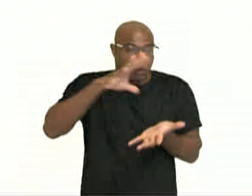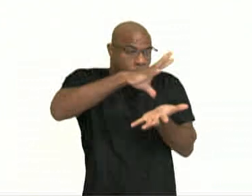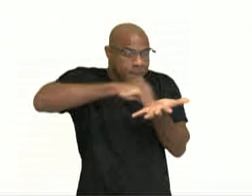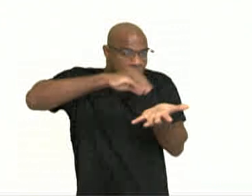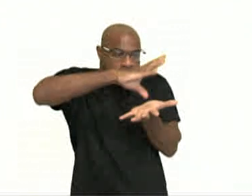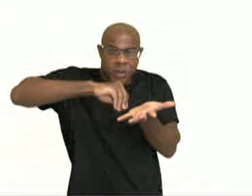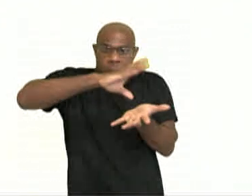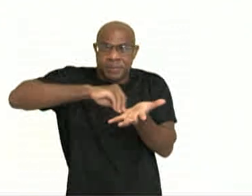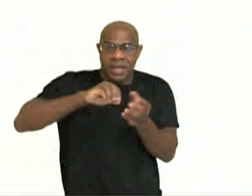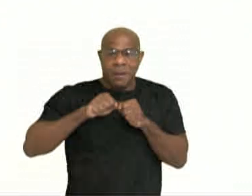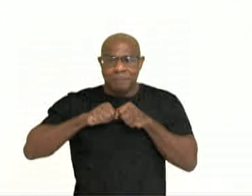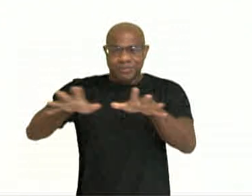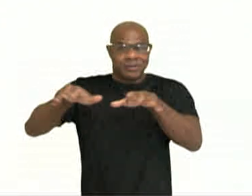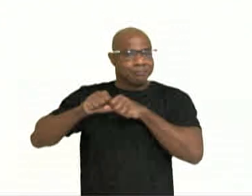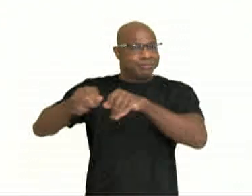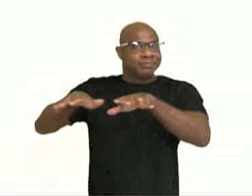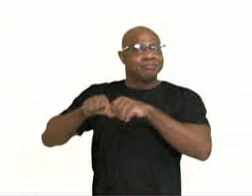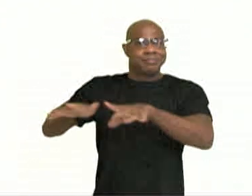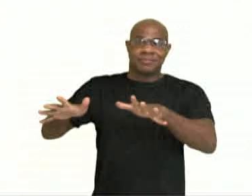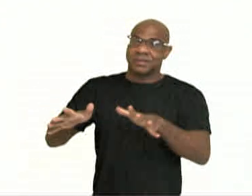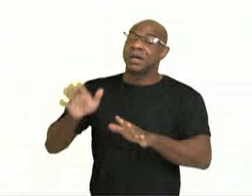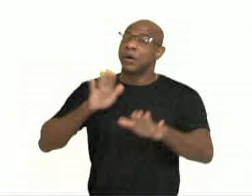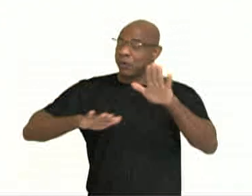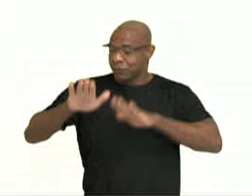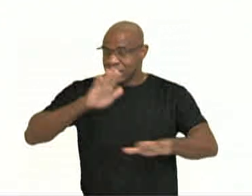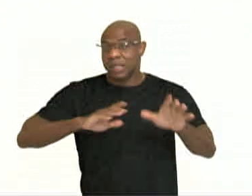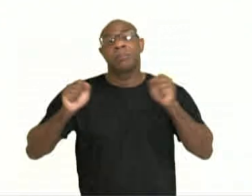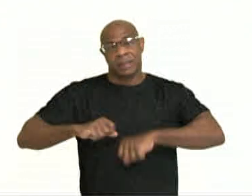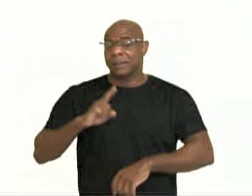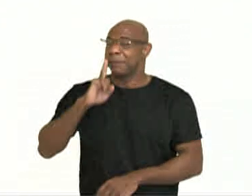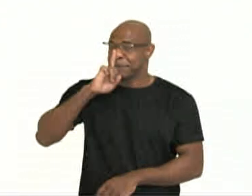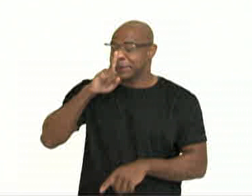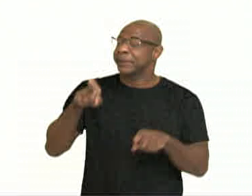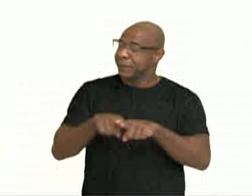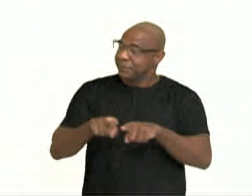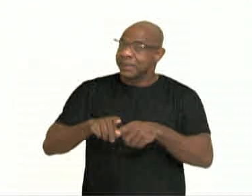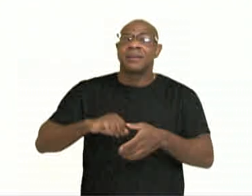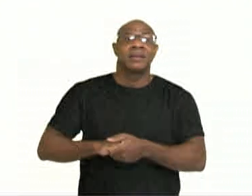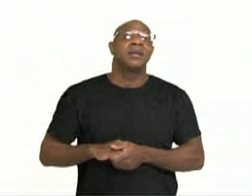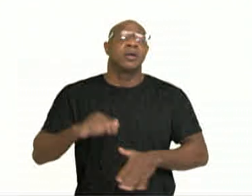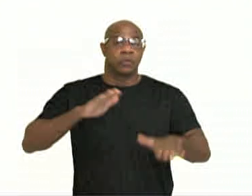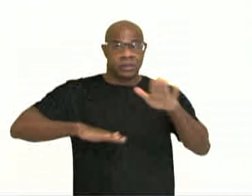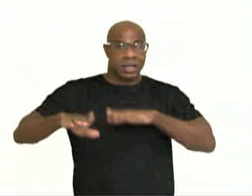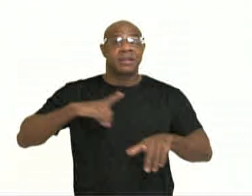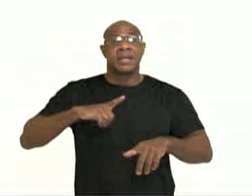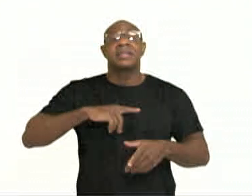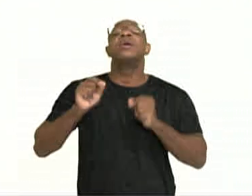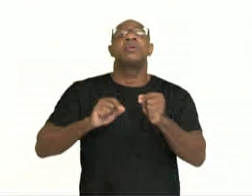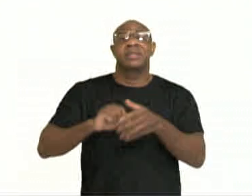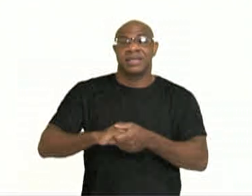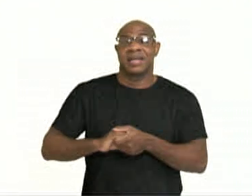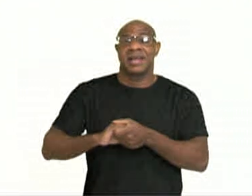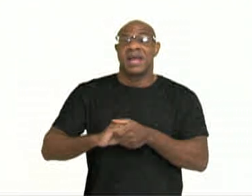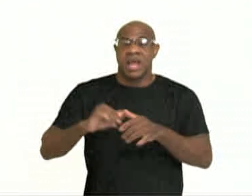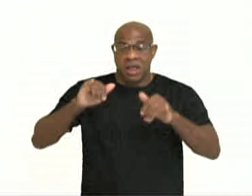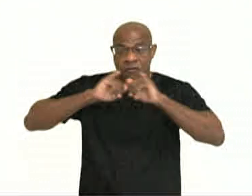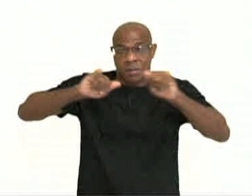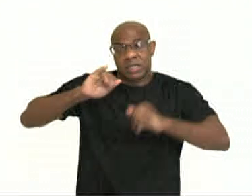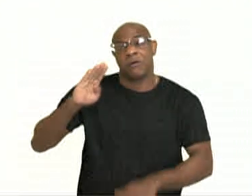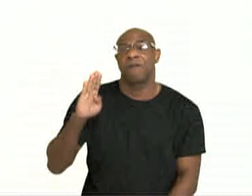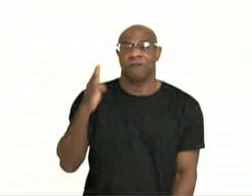alerta também em relação às fake news, né? Tem que cuidar muito com a